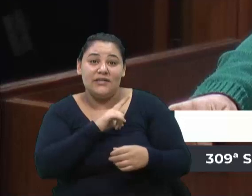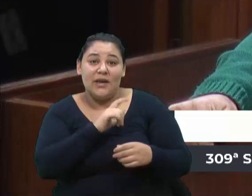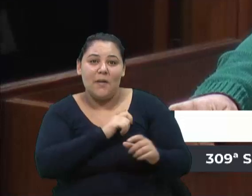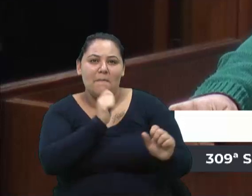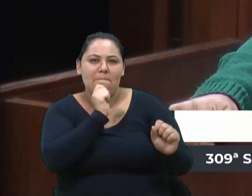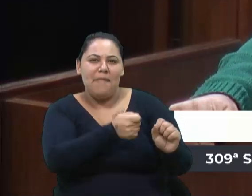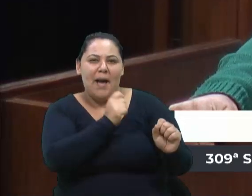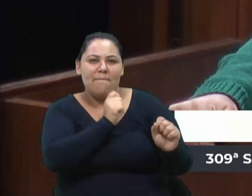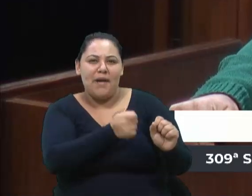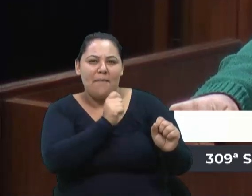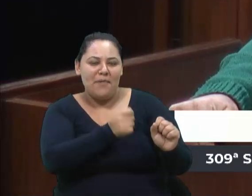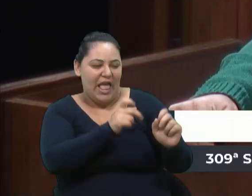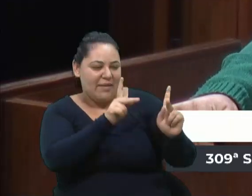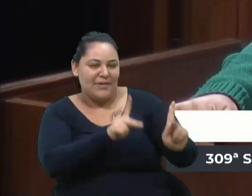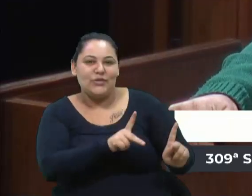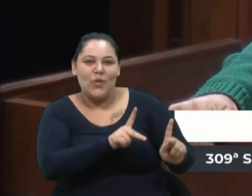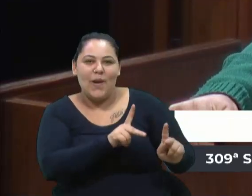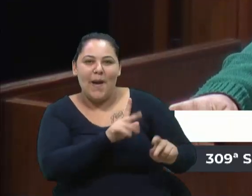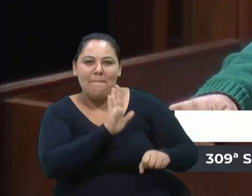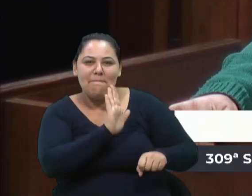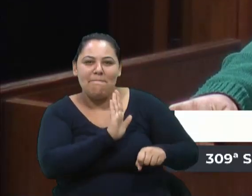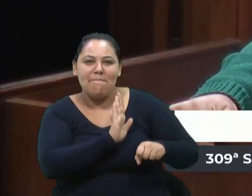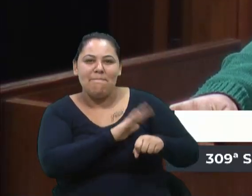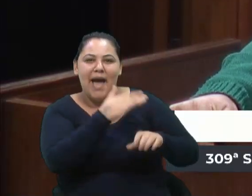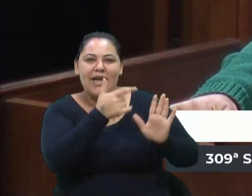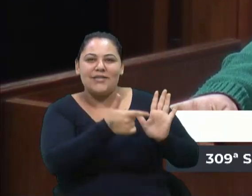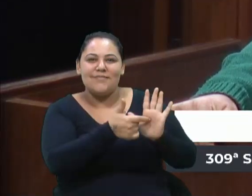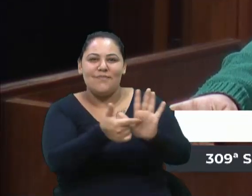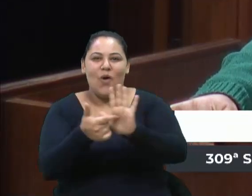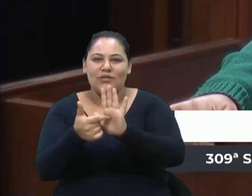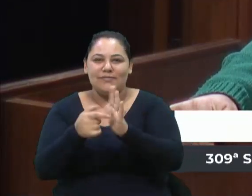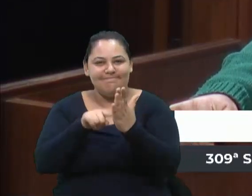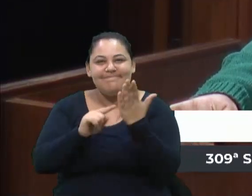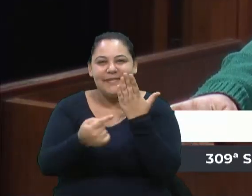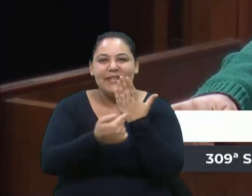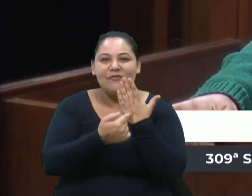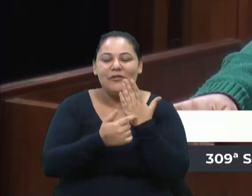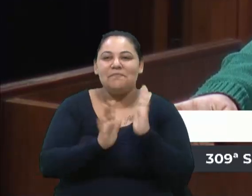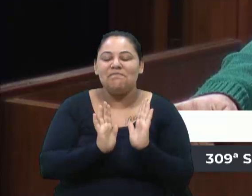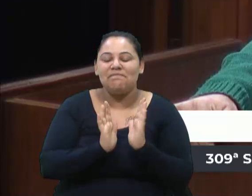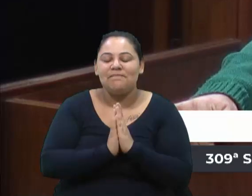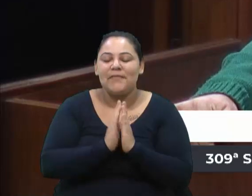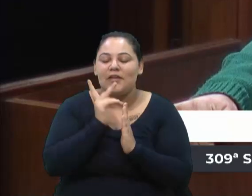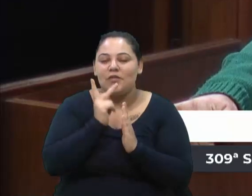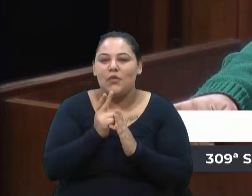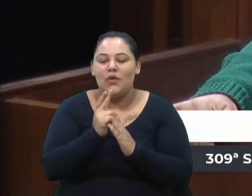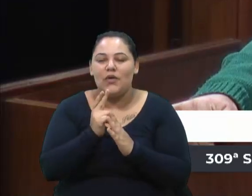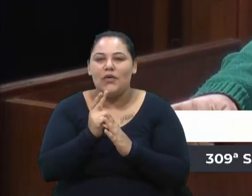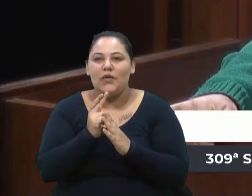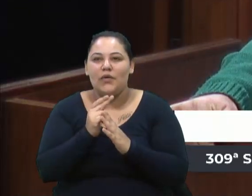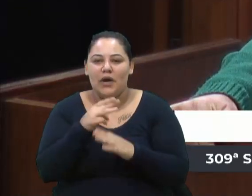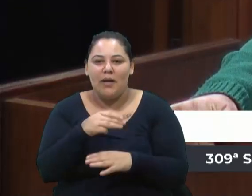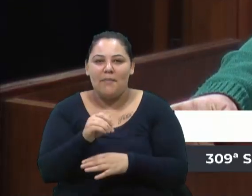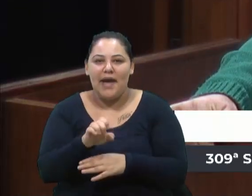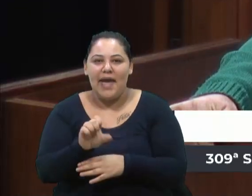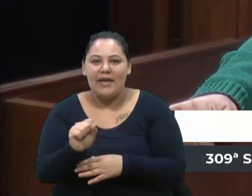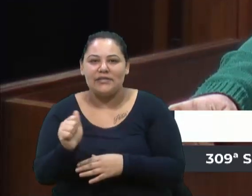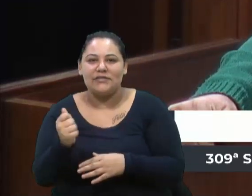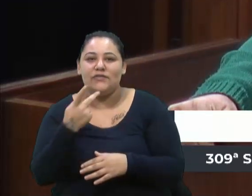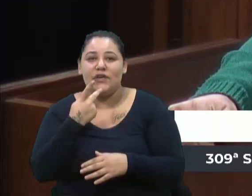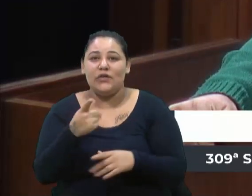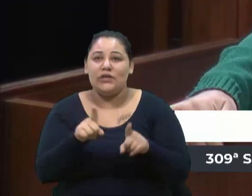E aí vereadores aqui uma provocação do Senhor semana passada O senhor falou e a maesa vereadora Eu estava num período